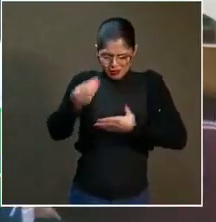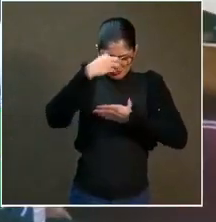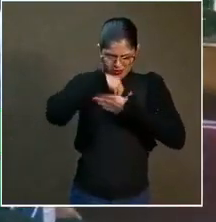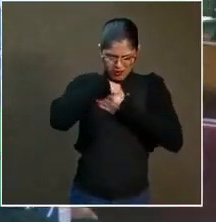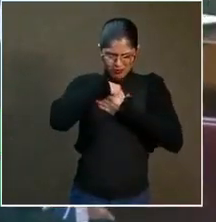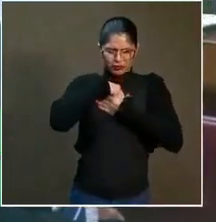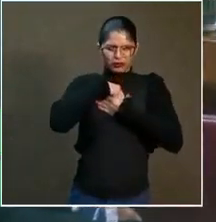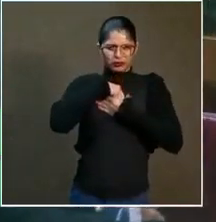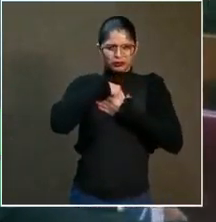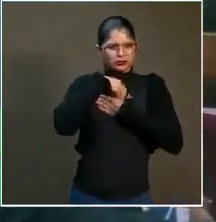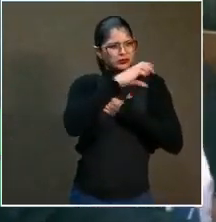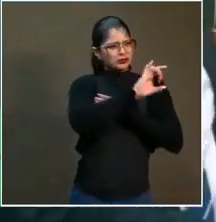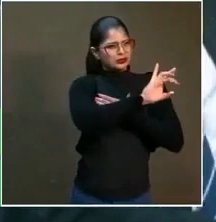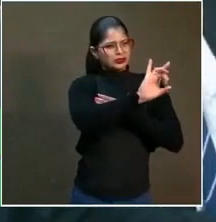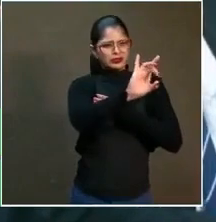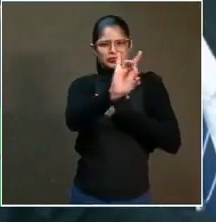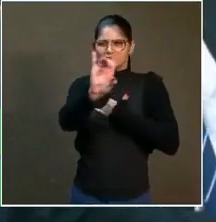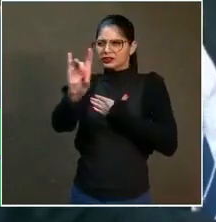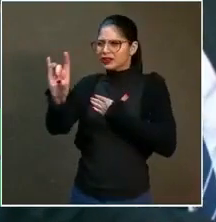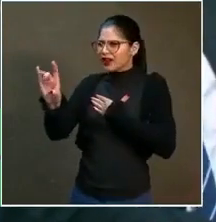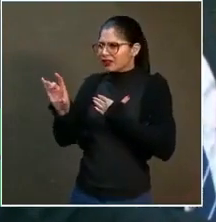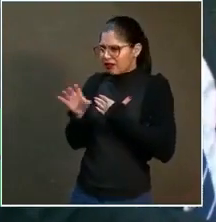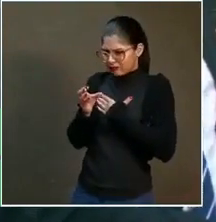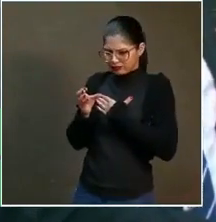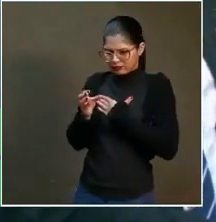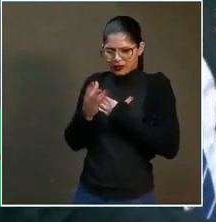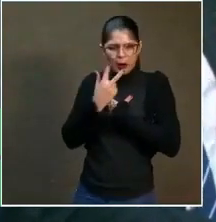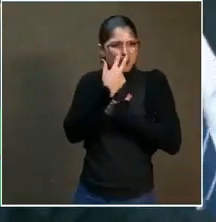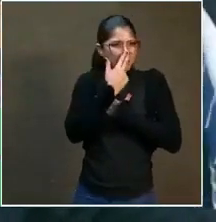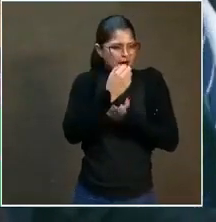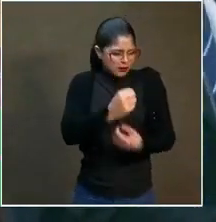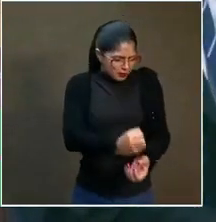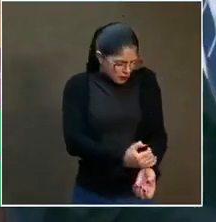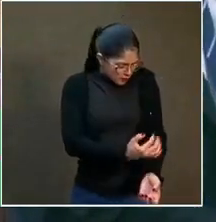nós. Que a emoção que vive dentro